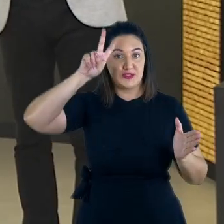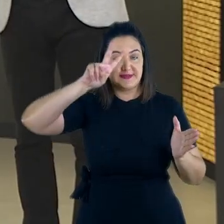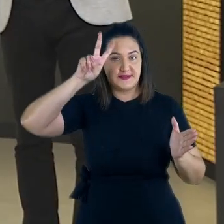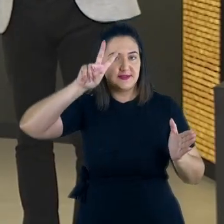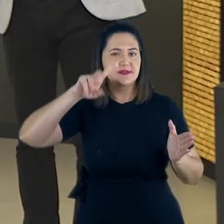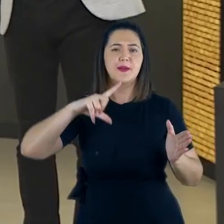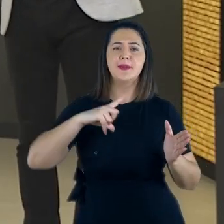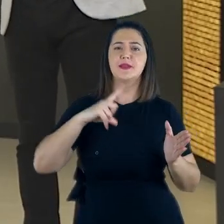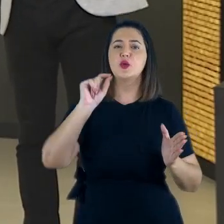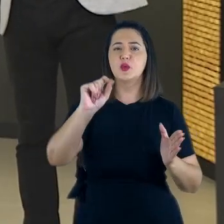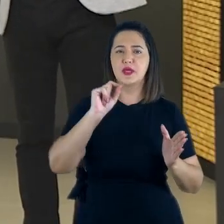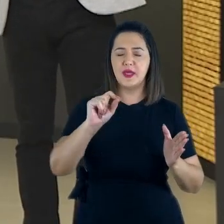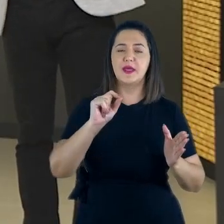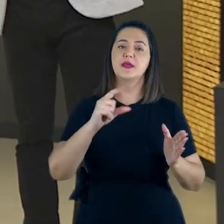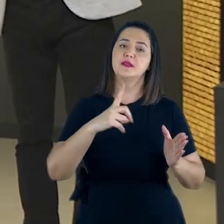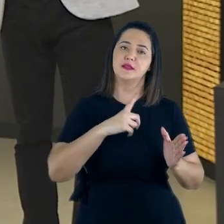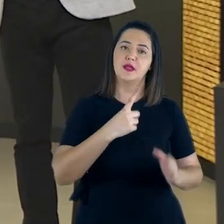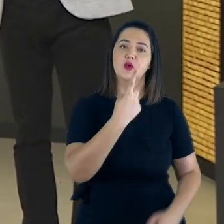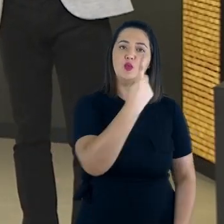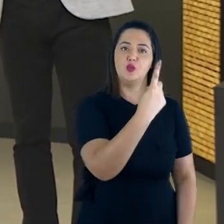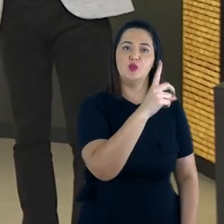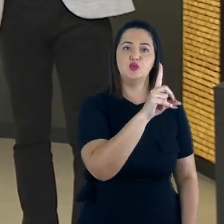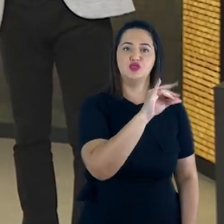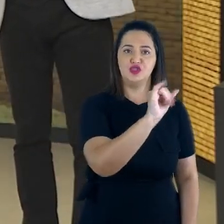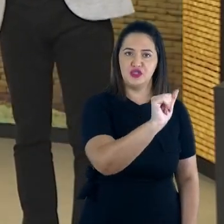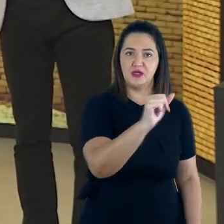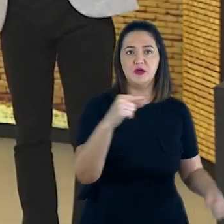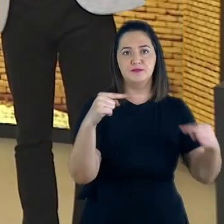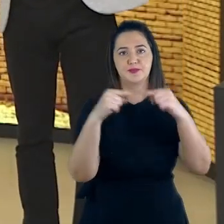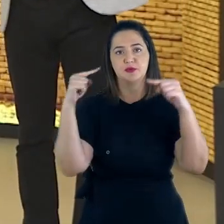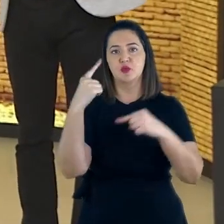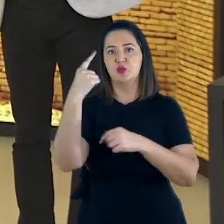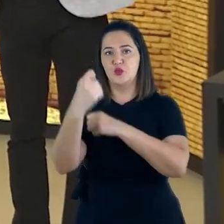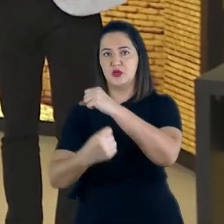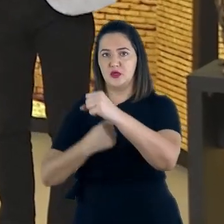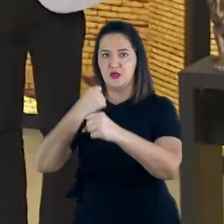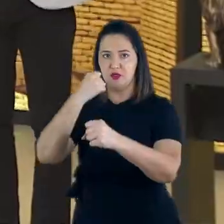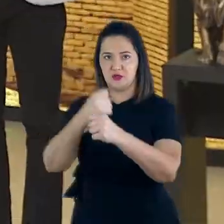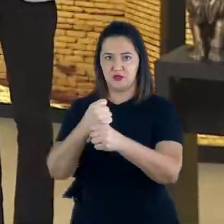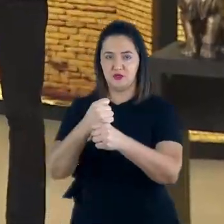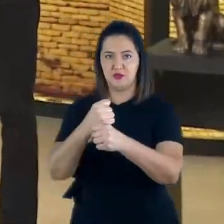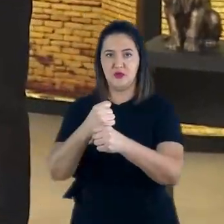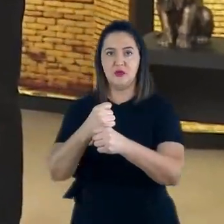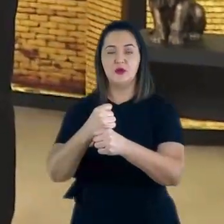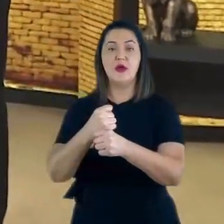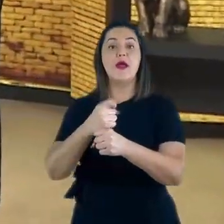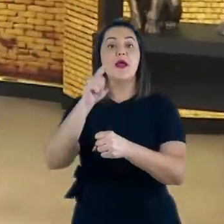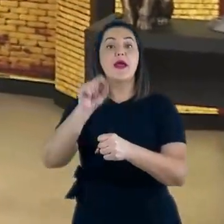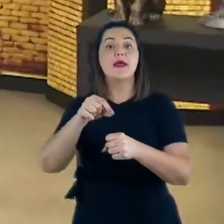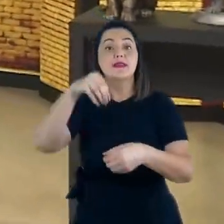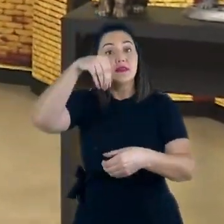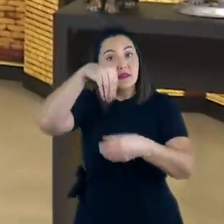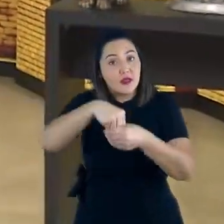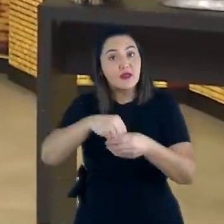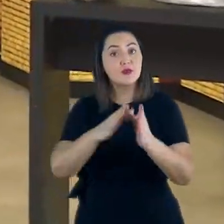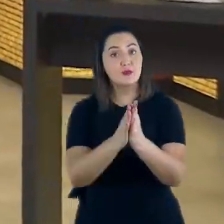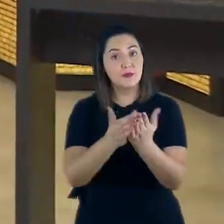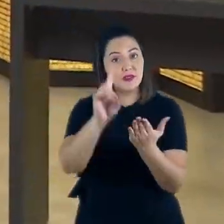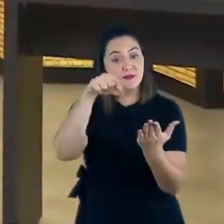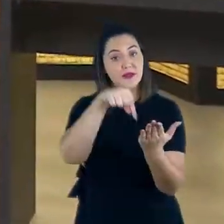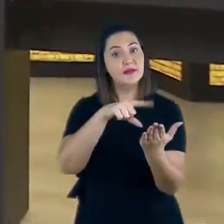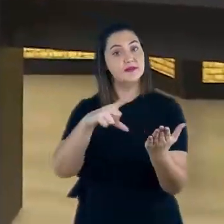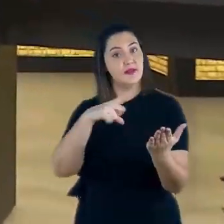já mencionei, o princípio dia-ano. Isto não é um paradigma imposto ao texto, mas algo que se encontra